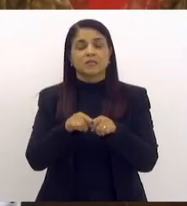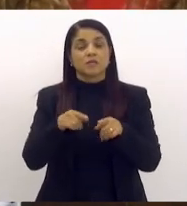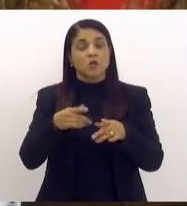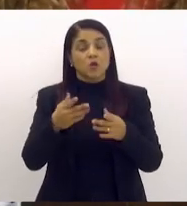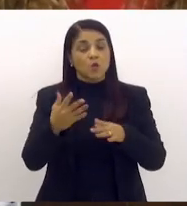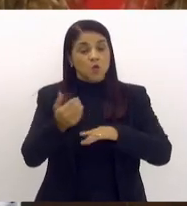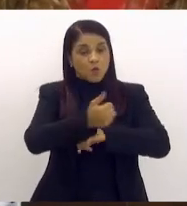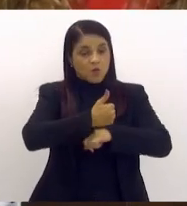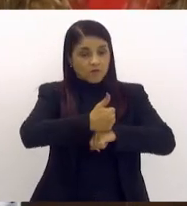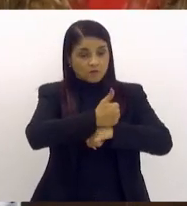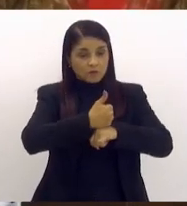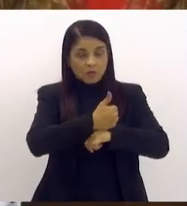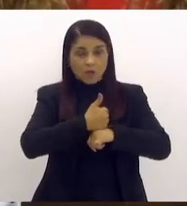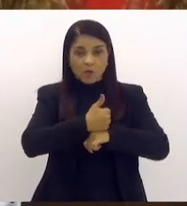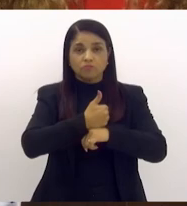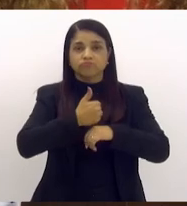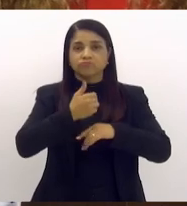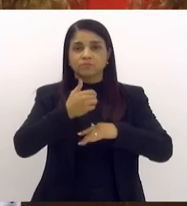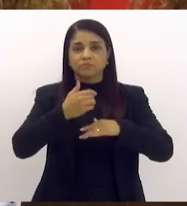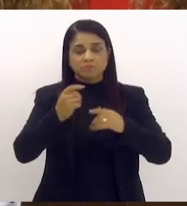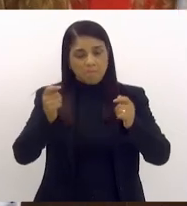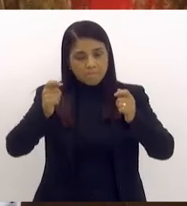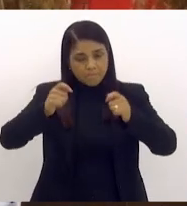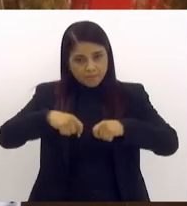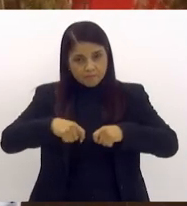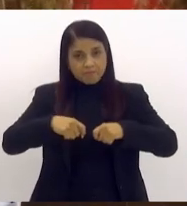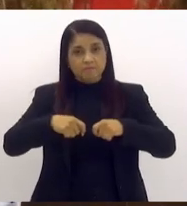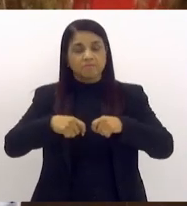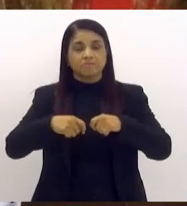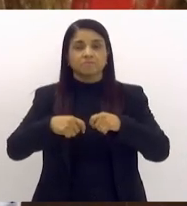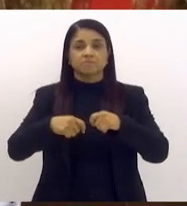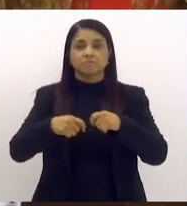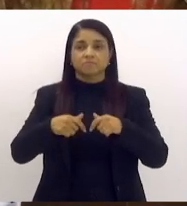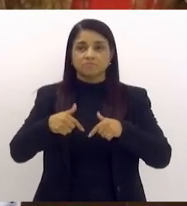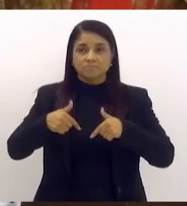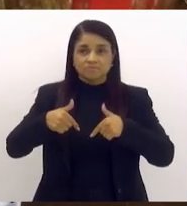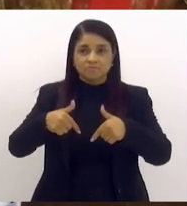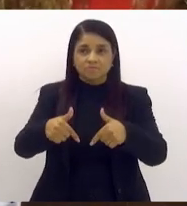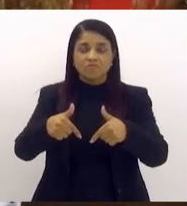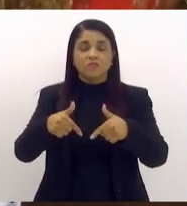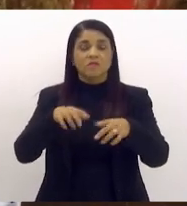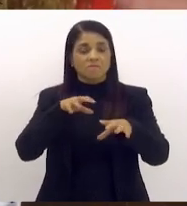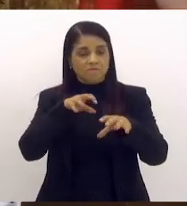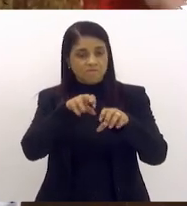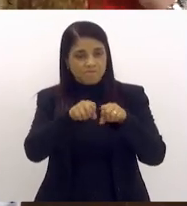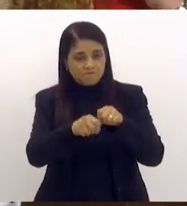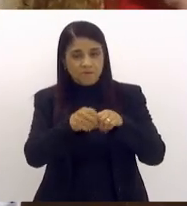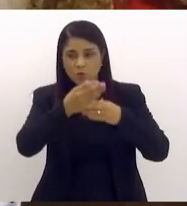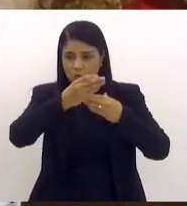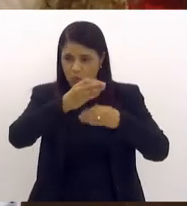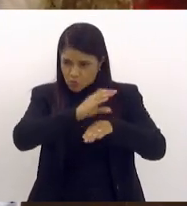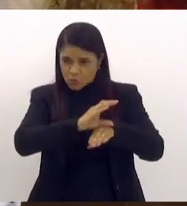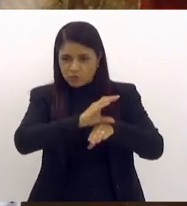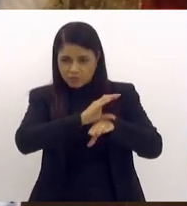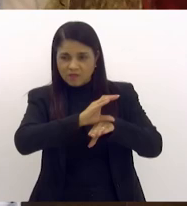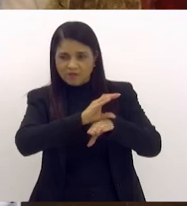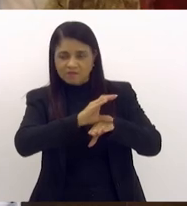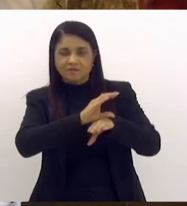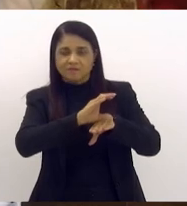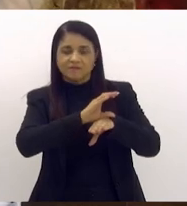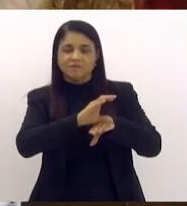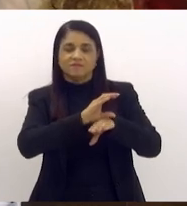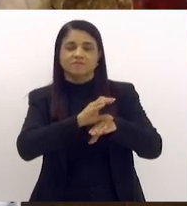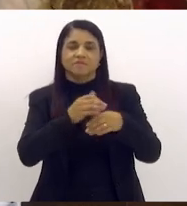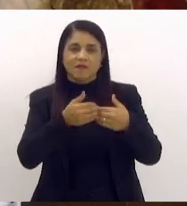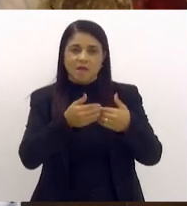dar ao mesmo tempo que tá tendo que produzir que a gente possa ter uma qualificação prévia então que a gente possa abrir esse